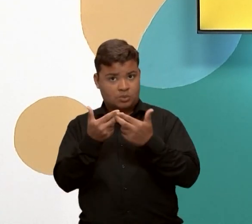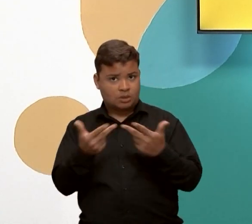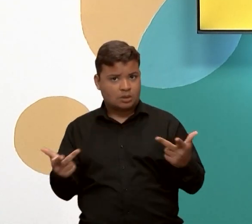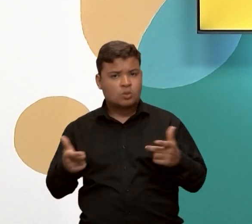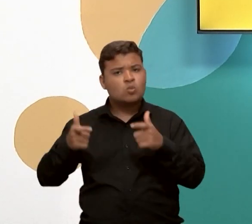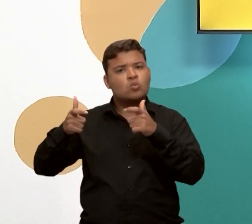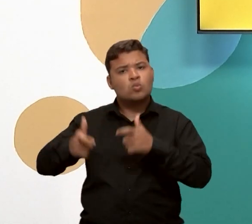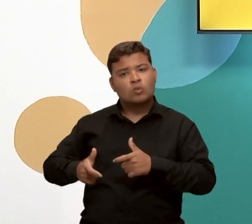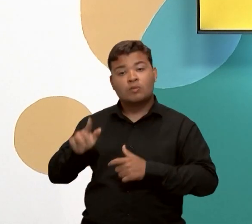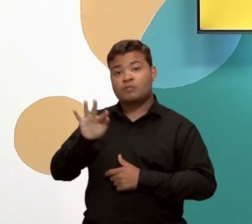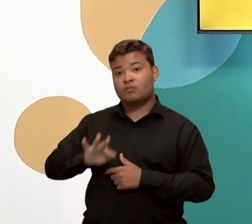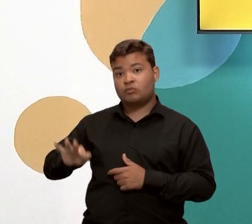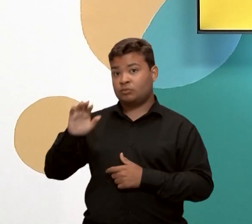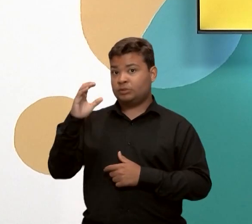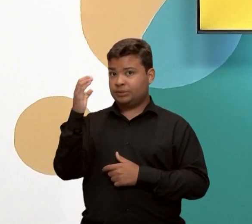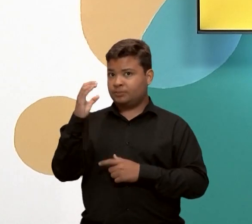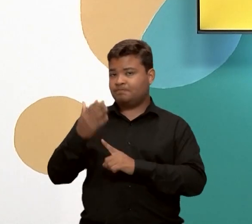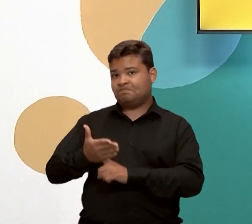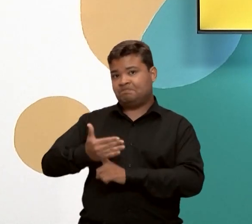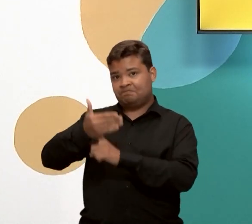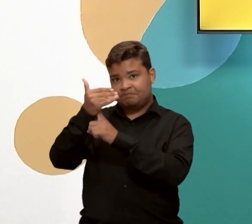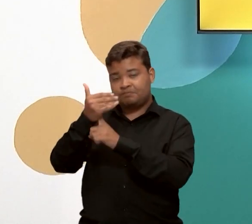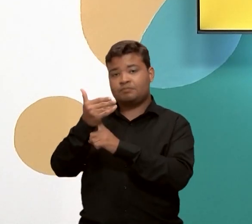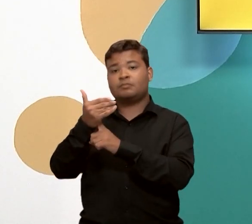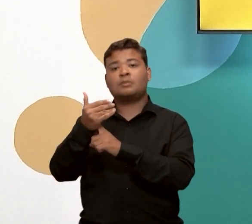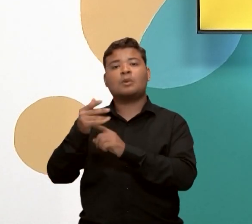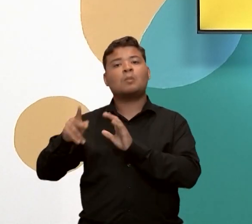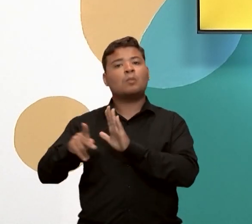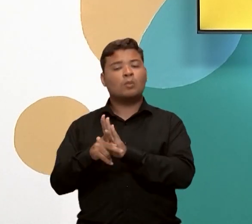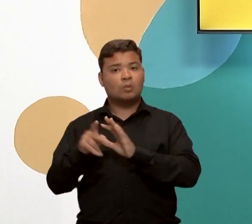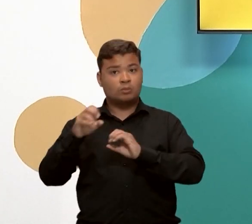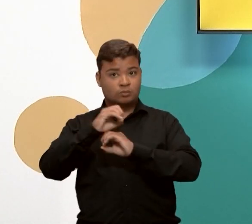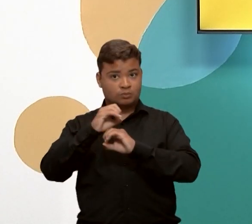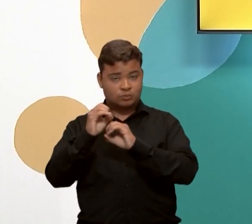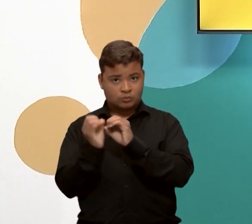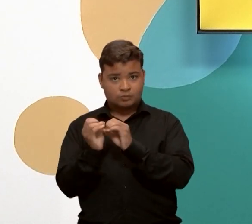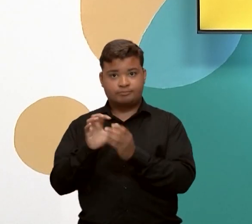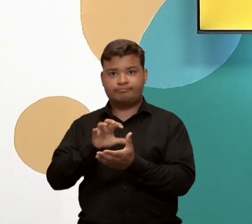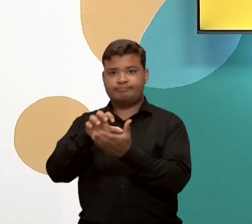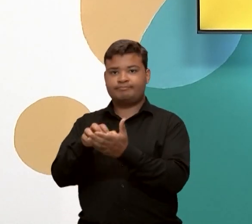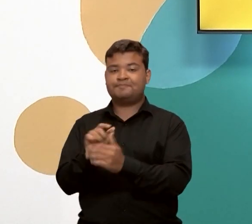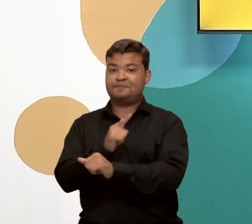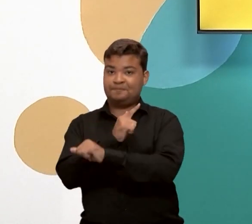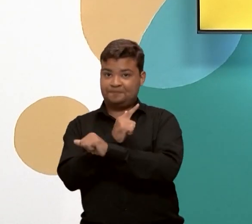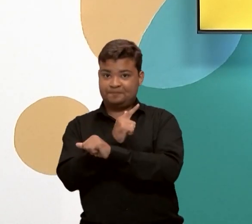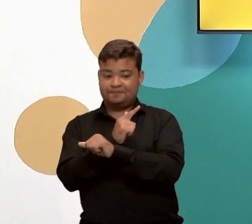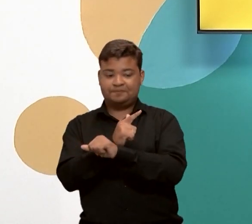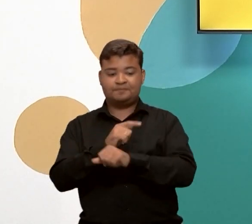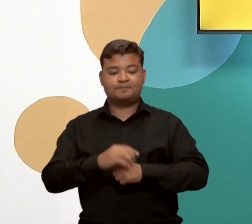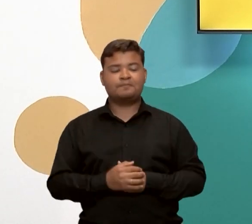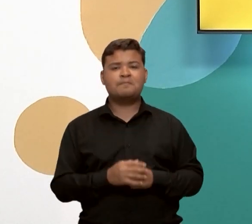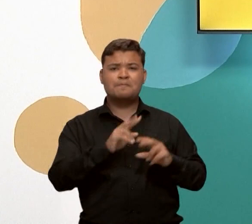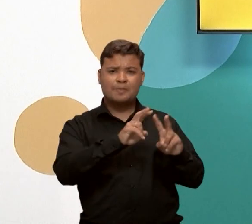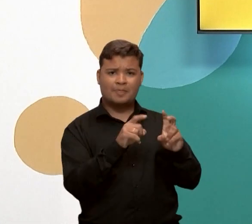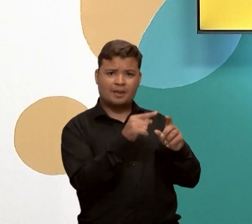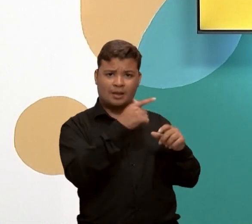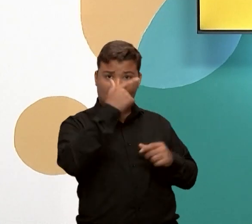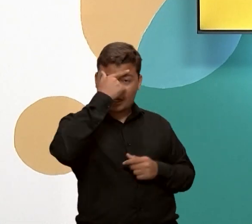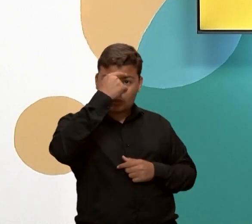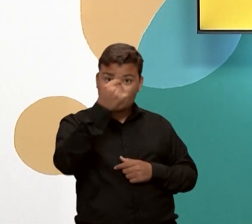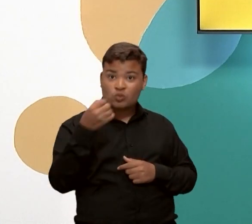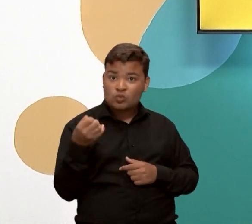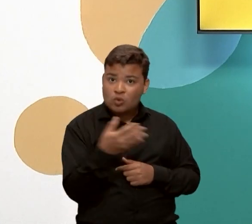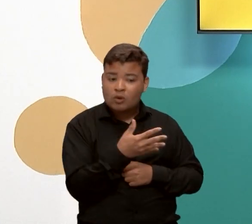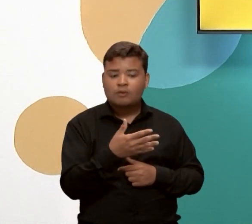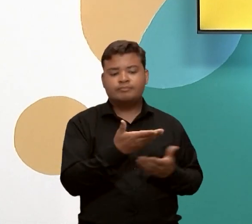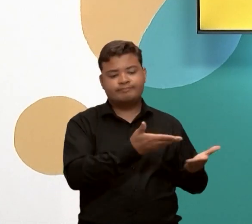na Faculdade de Ciências e Tecnologia do campus Aparecida de Goiânia. Para falar mais sobre essa nova graduação, vamos conversar com